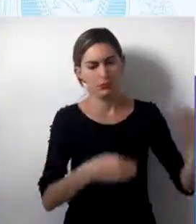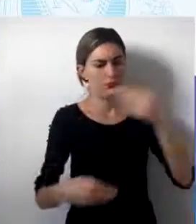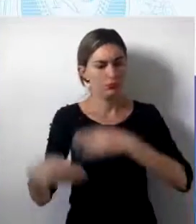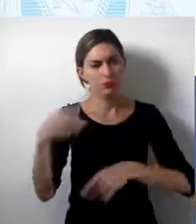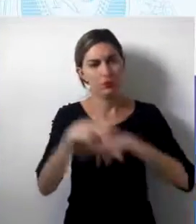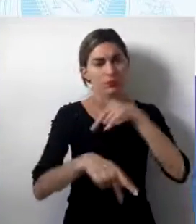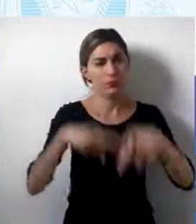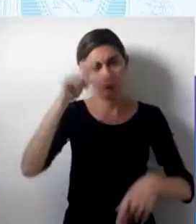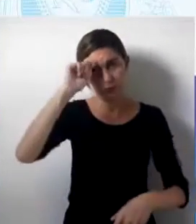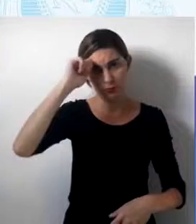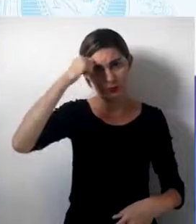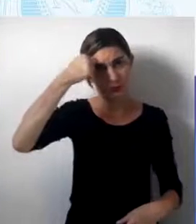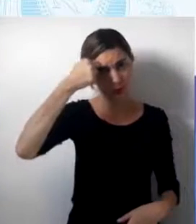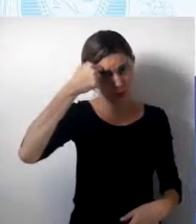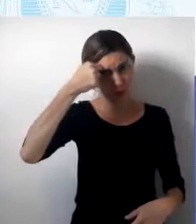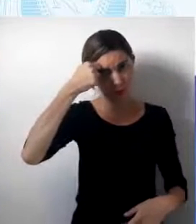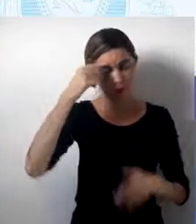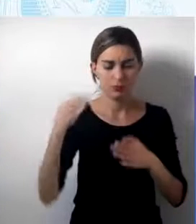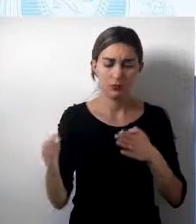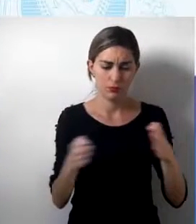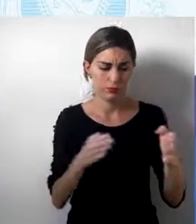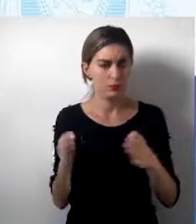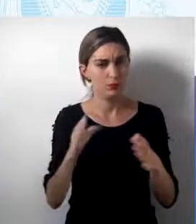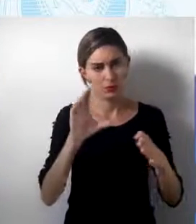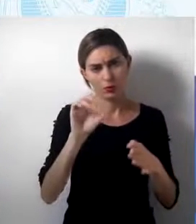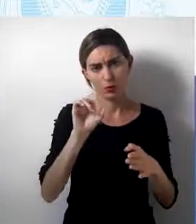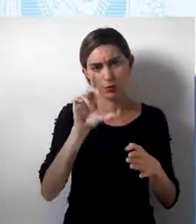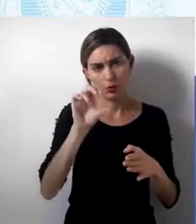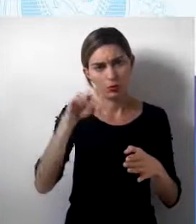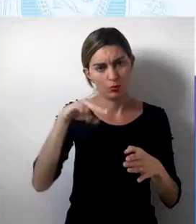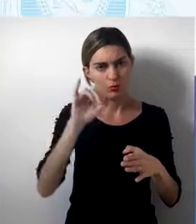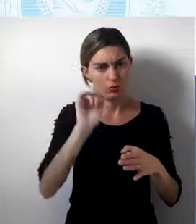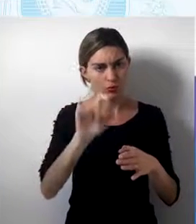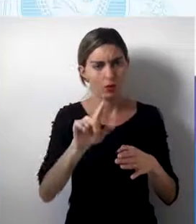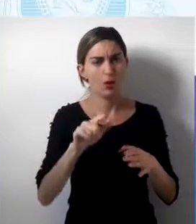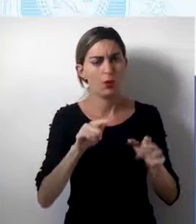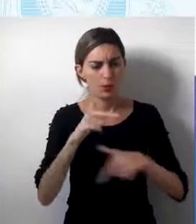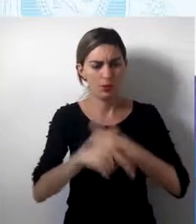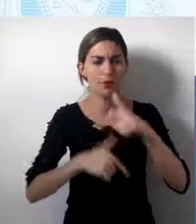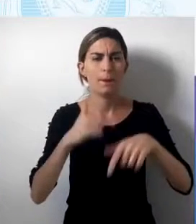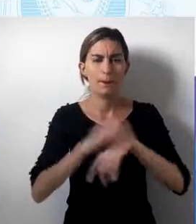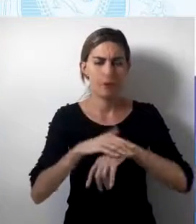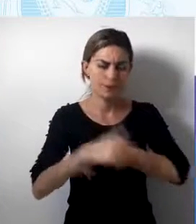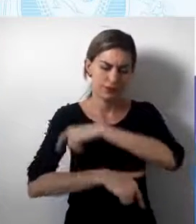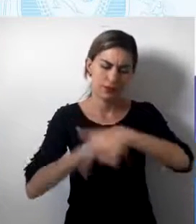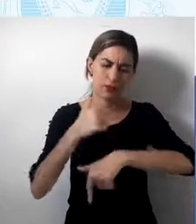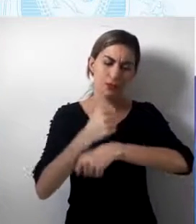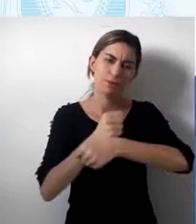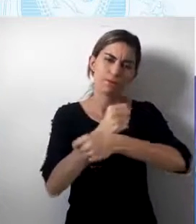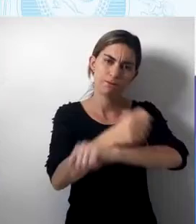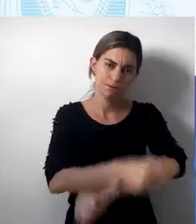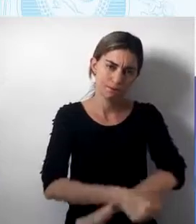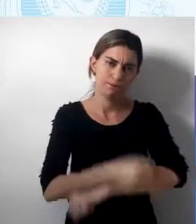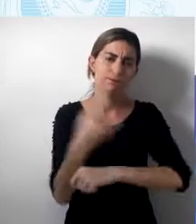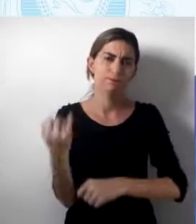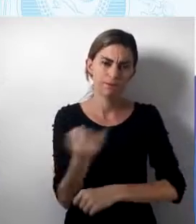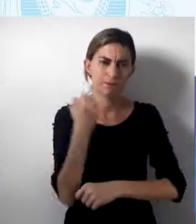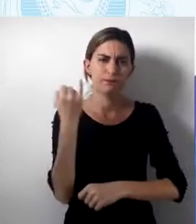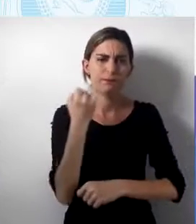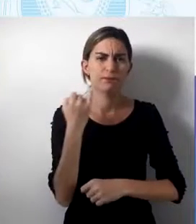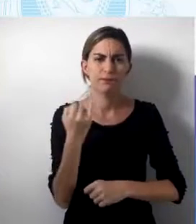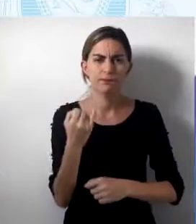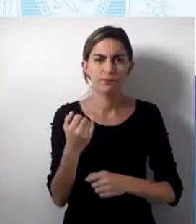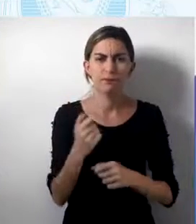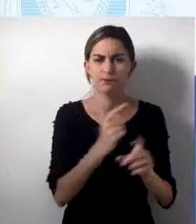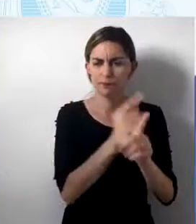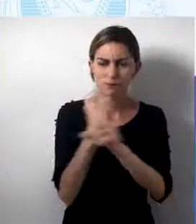da população negra, não é, durante o período colonial, ela se deu como mão de obra escrava e foi de suma importância para a exploração